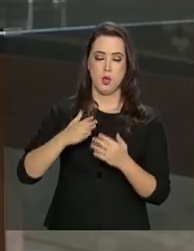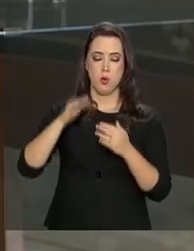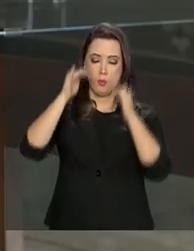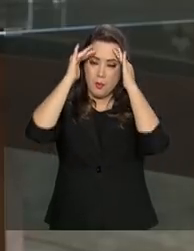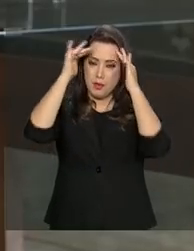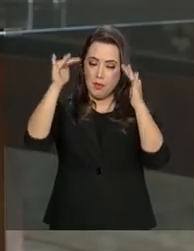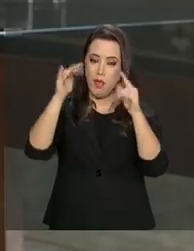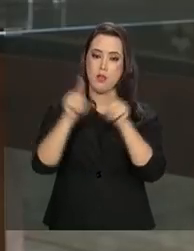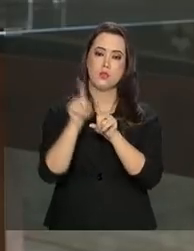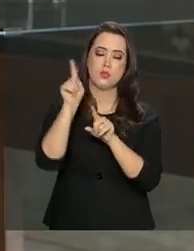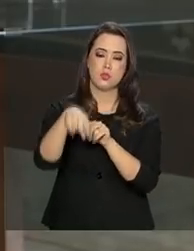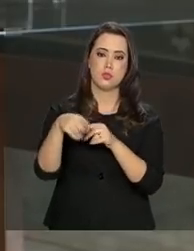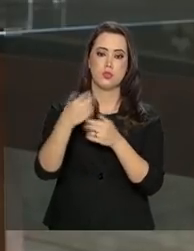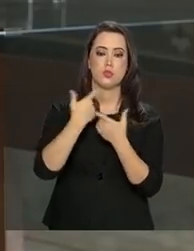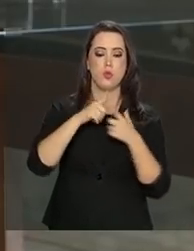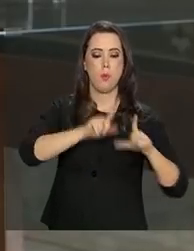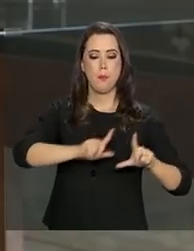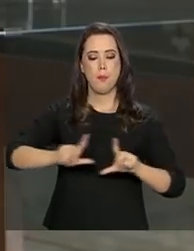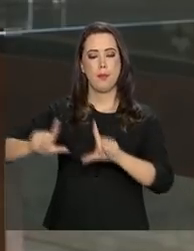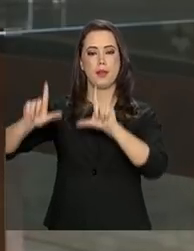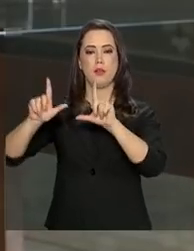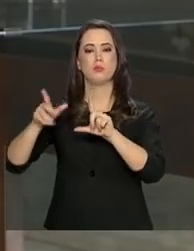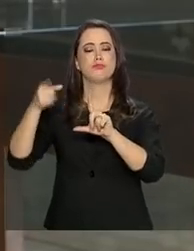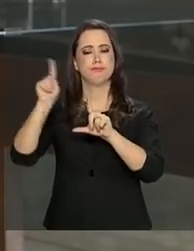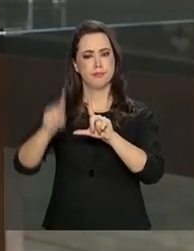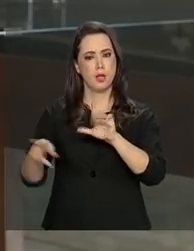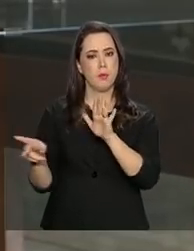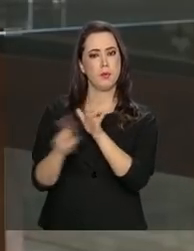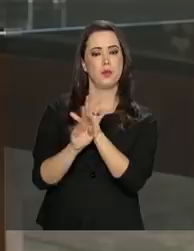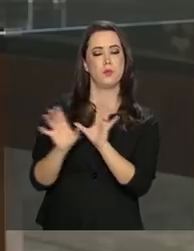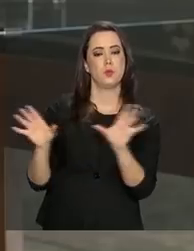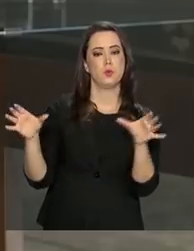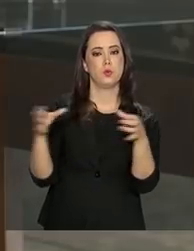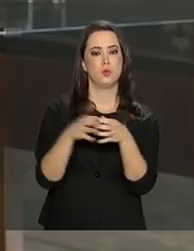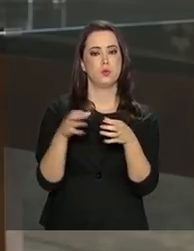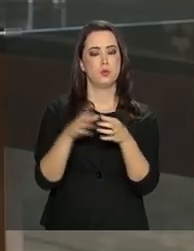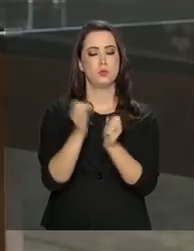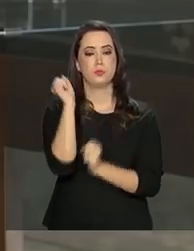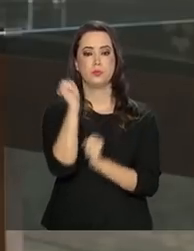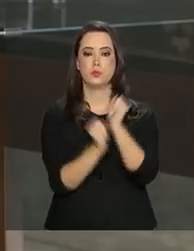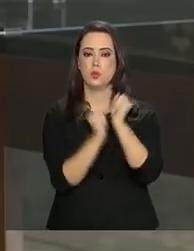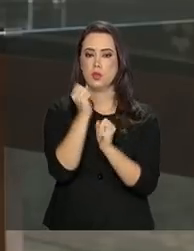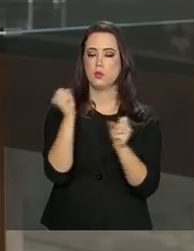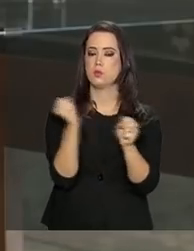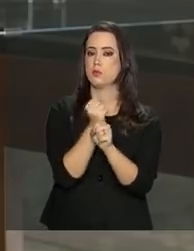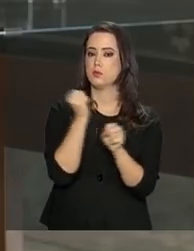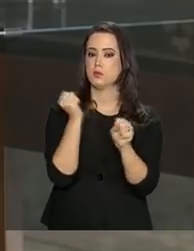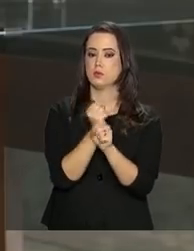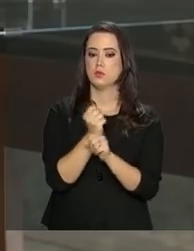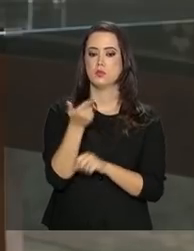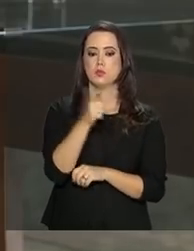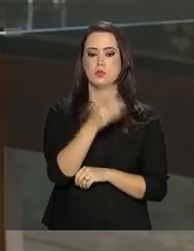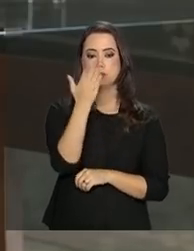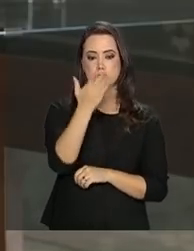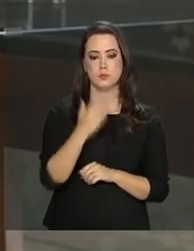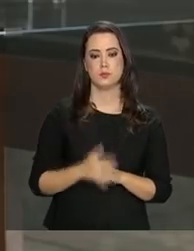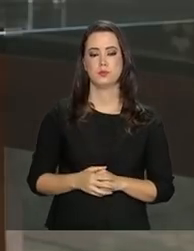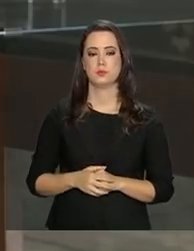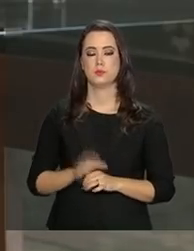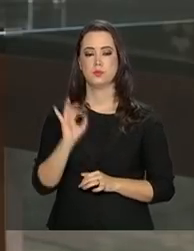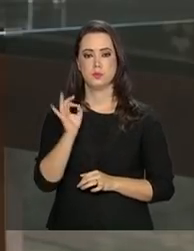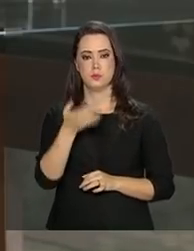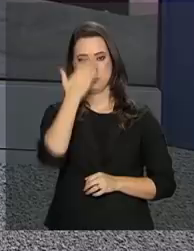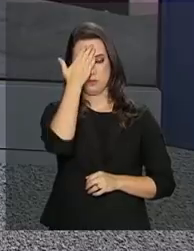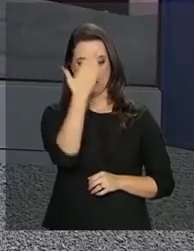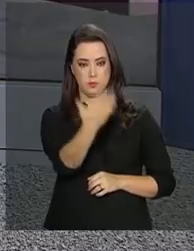de uma premiação lá vai receber uma homenagem da câmara brasileira da indústria da construção contamos com você roberto é ótimo